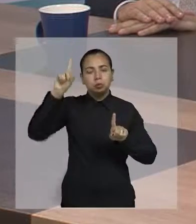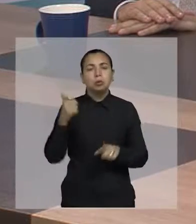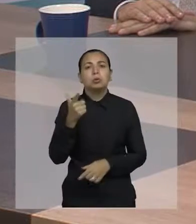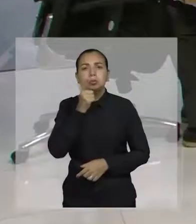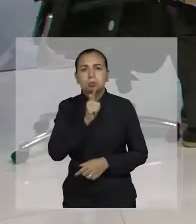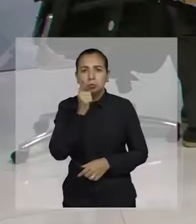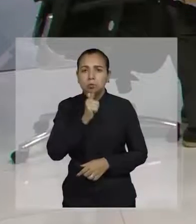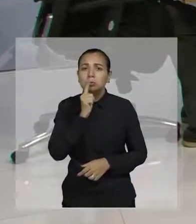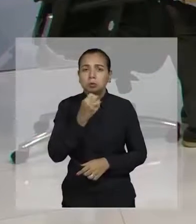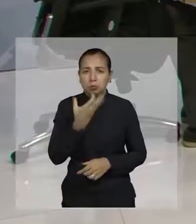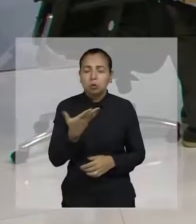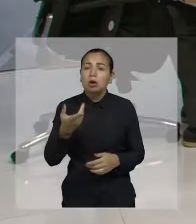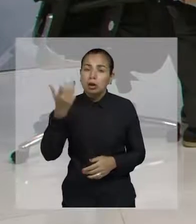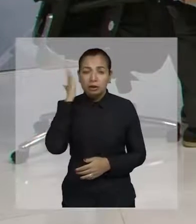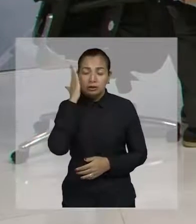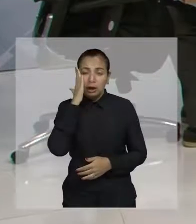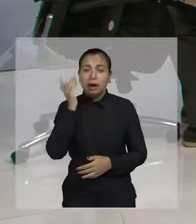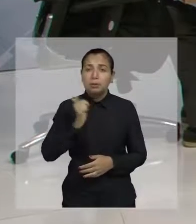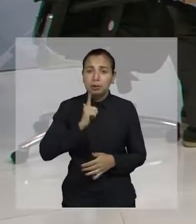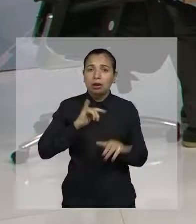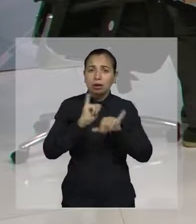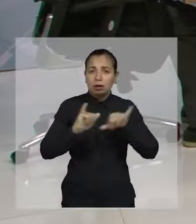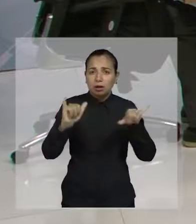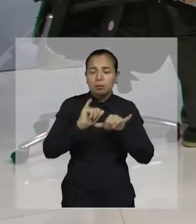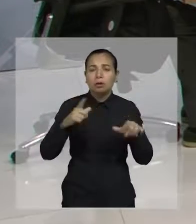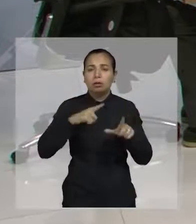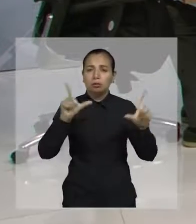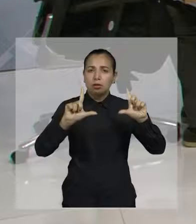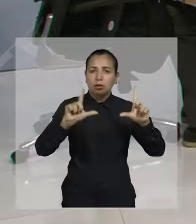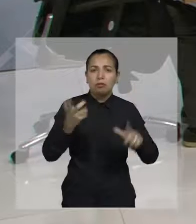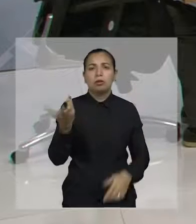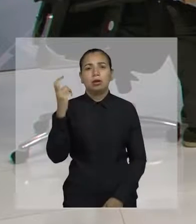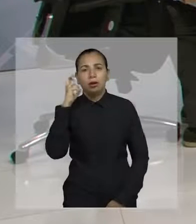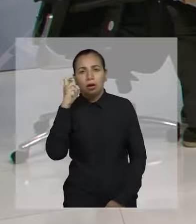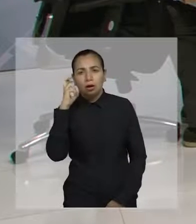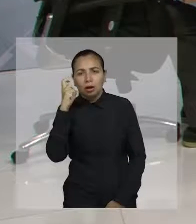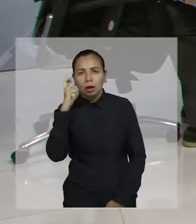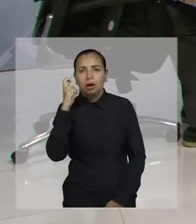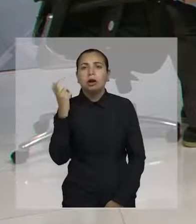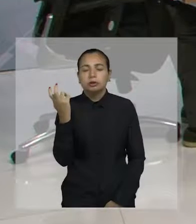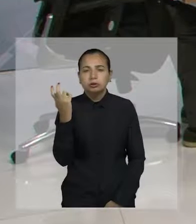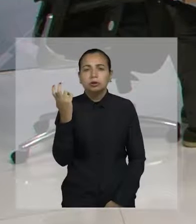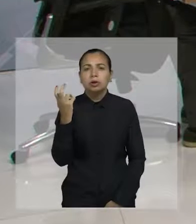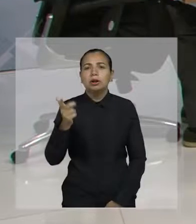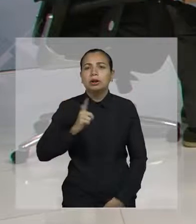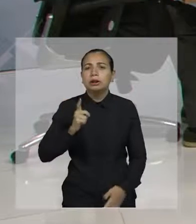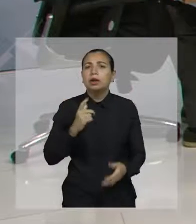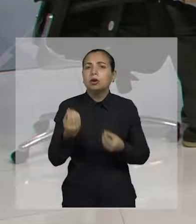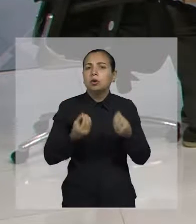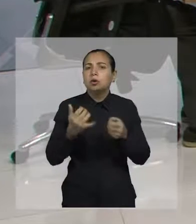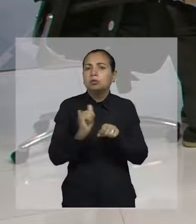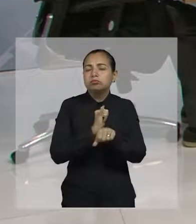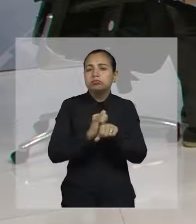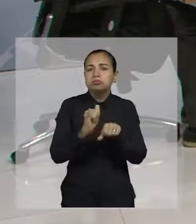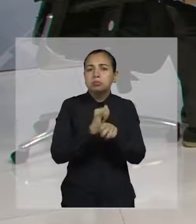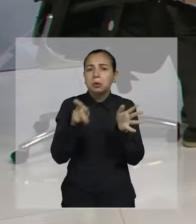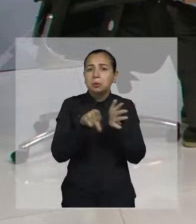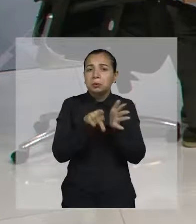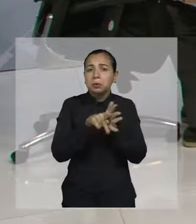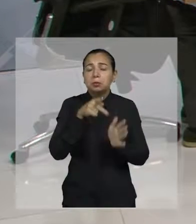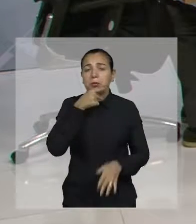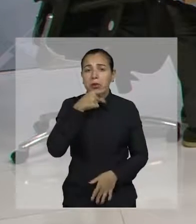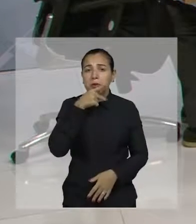a campanha tenha ainda, por exemplo, iniciado na TV e no rádio. Mas a estratégia pragmática do PT